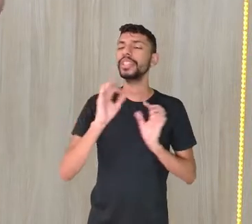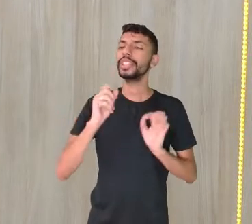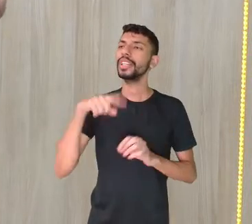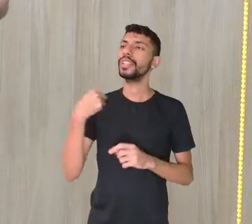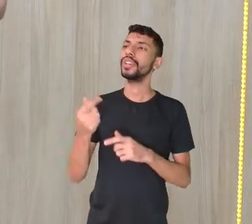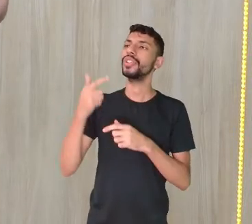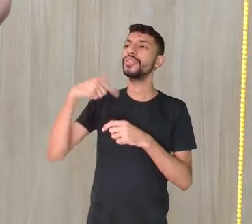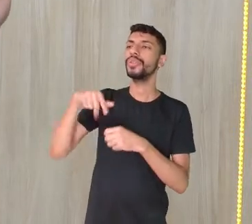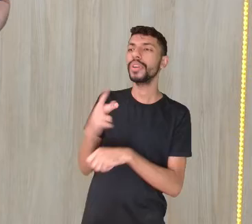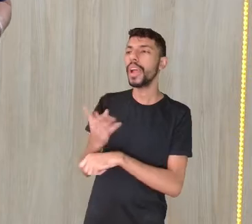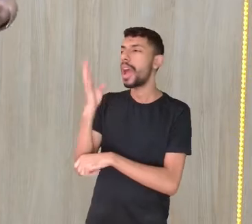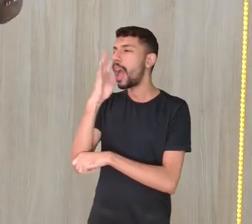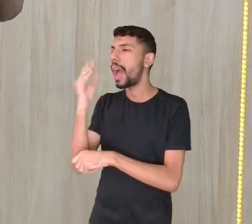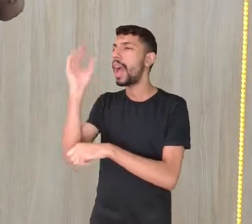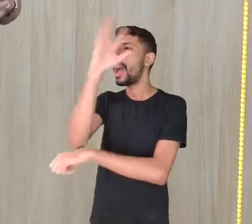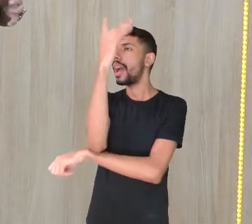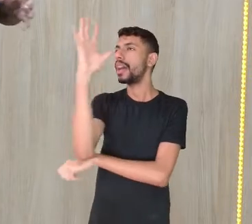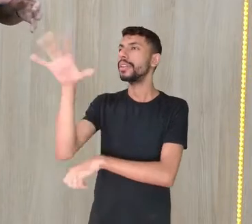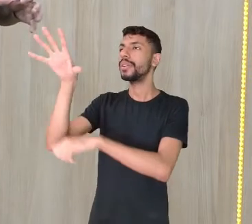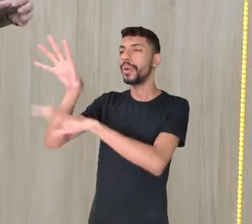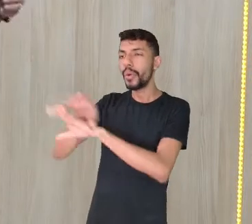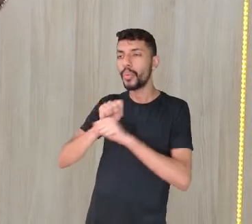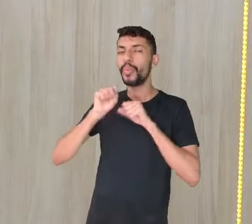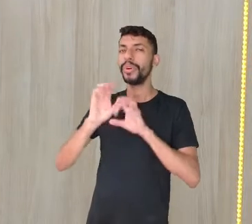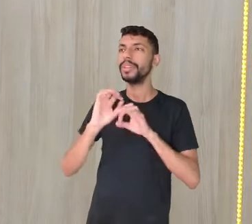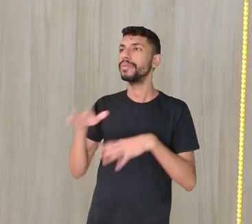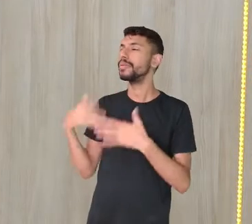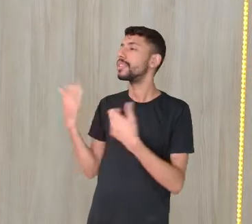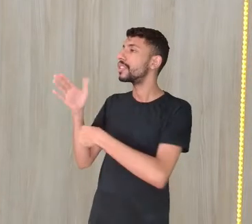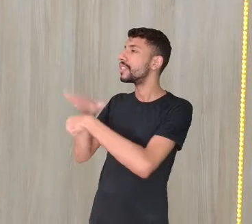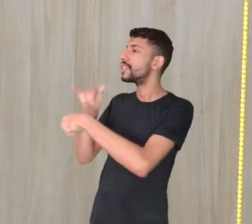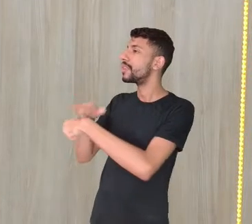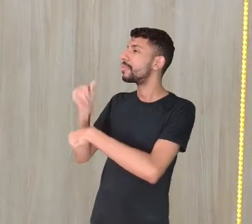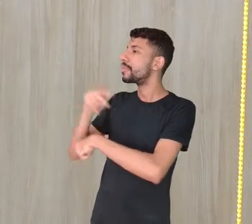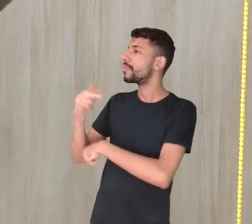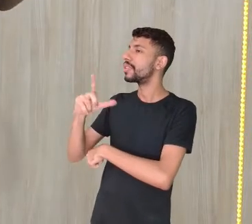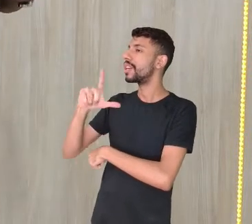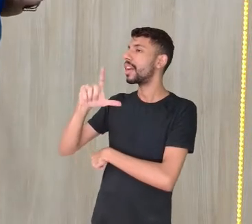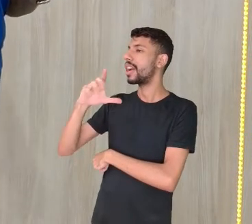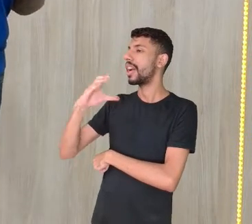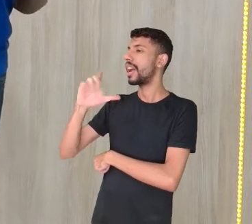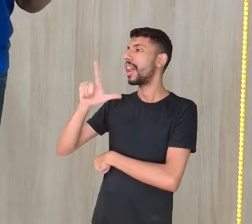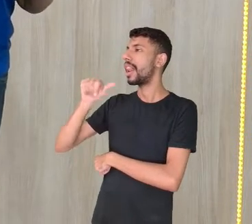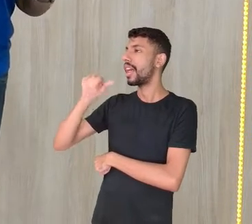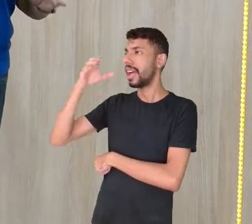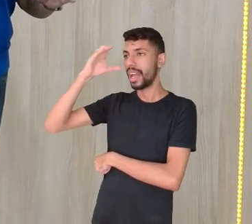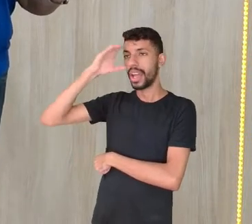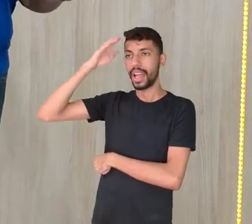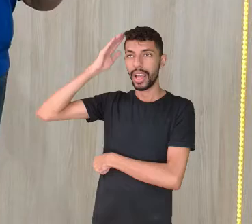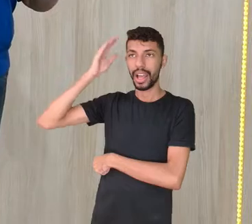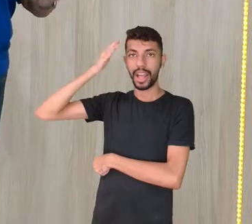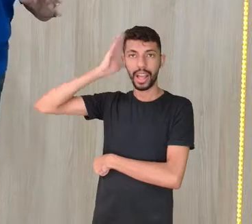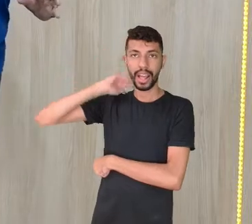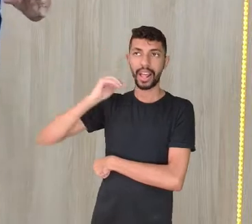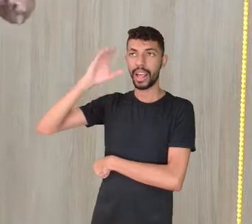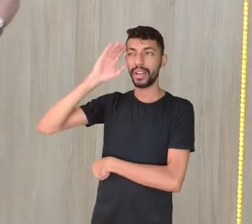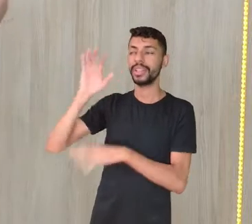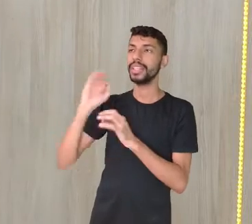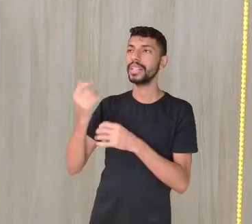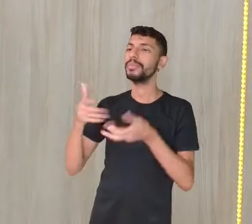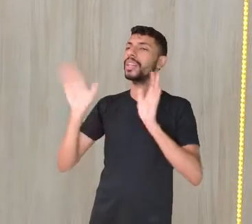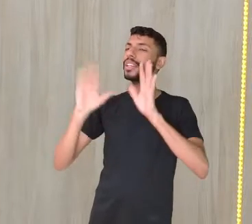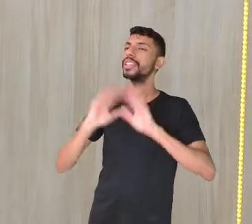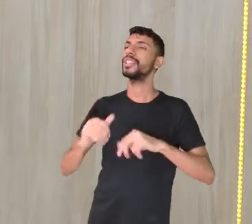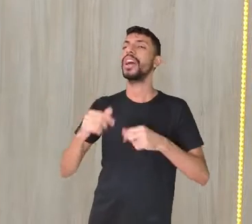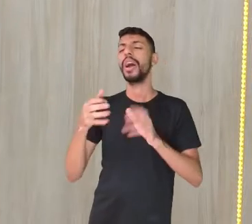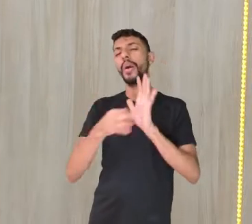fomos buscar na natureza. Eu vou chamar a professora Cláudia para ela se despedir, fazer algum comentário sobre quem estava presente na nossa aula